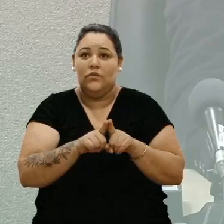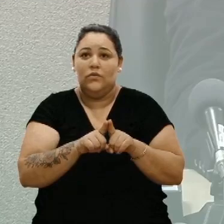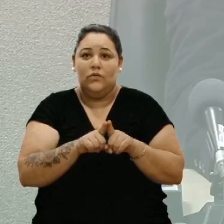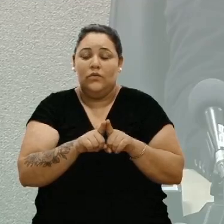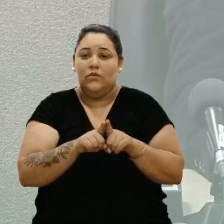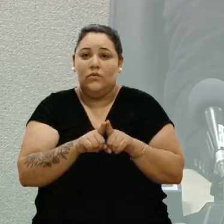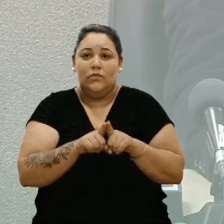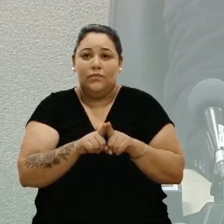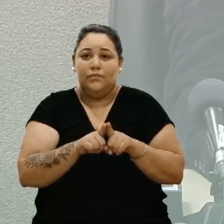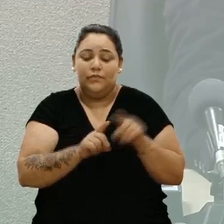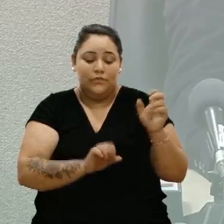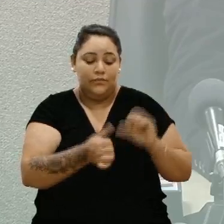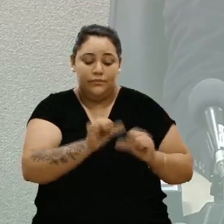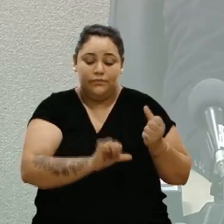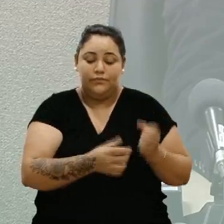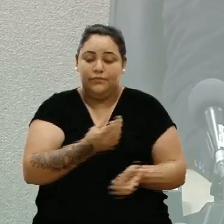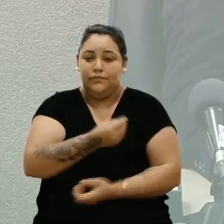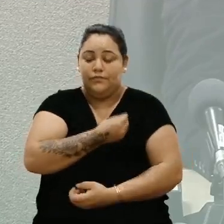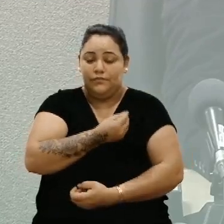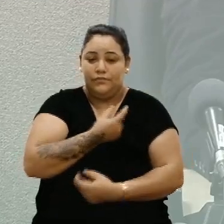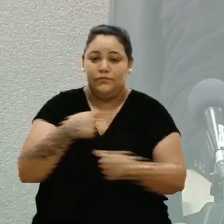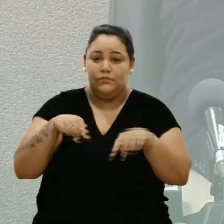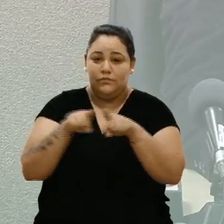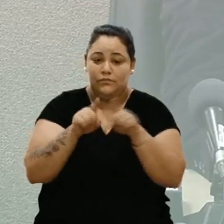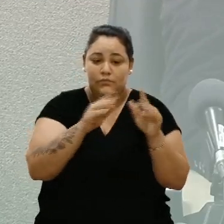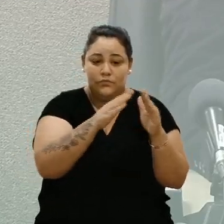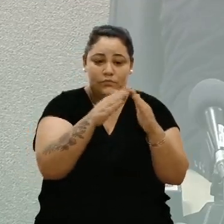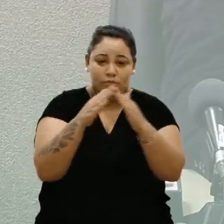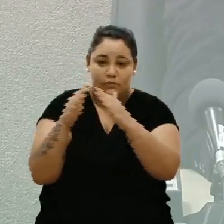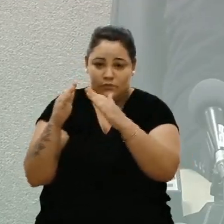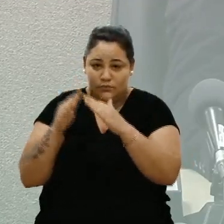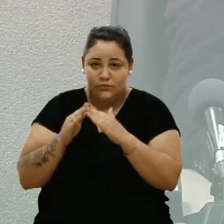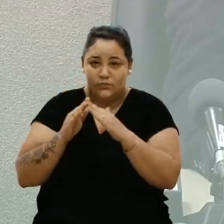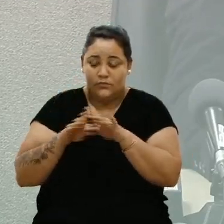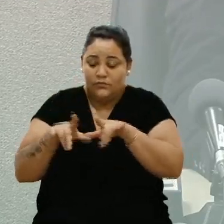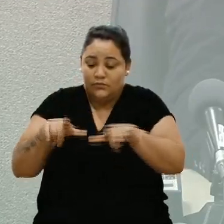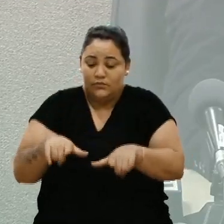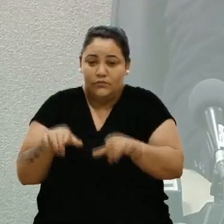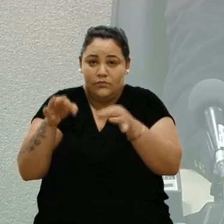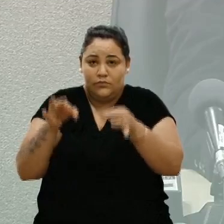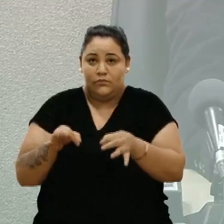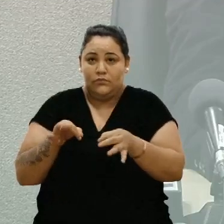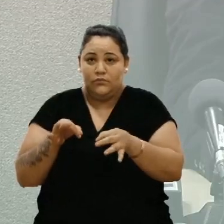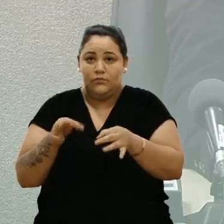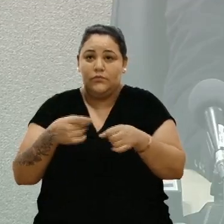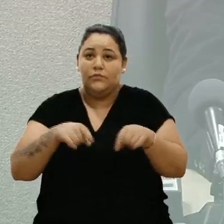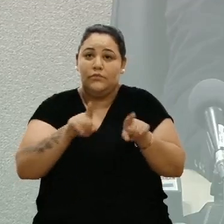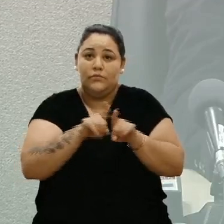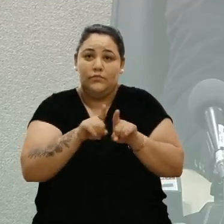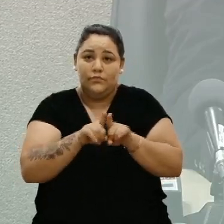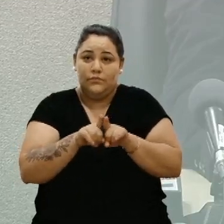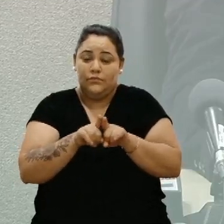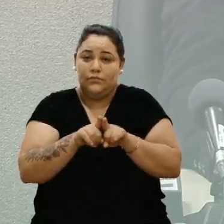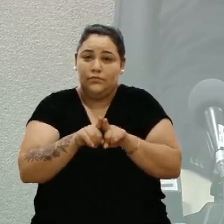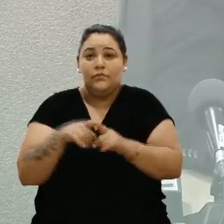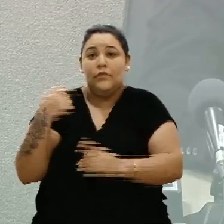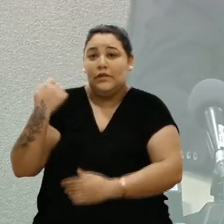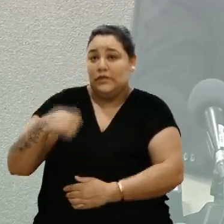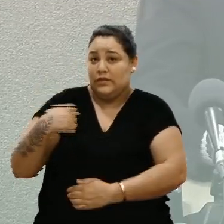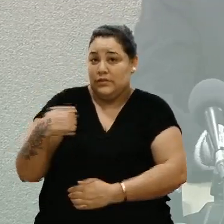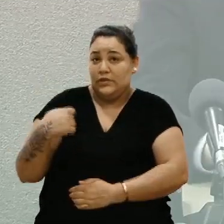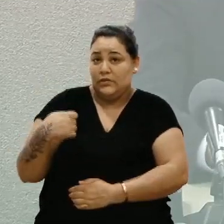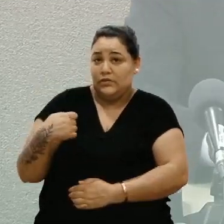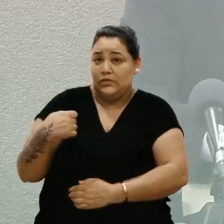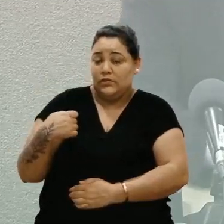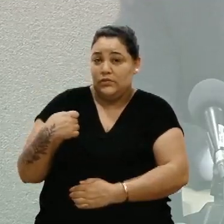pela qualidade de vida desses moradores, por uma moradia digna, é que se leva em consideração a necessidade de